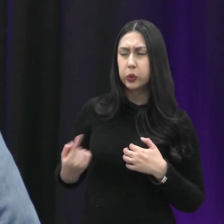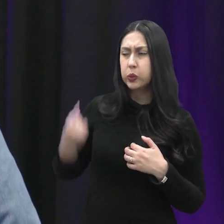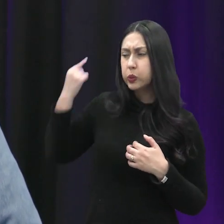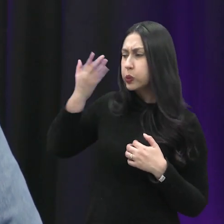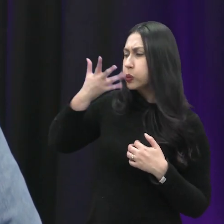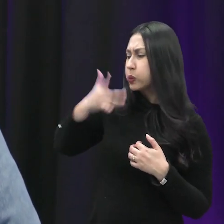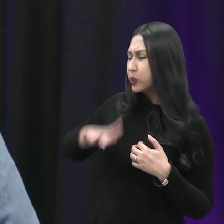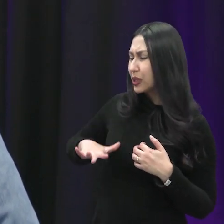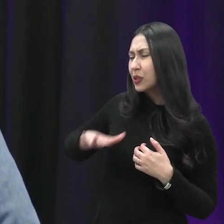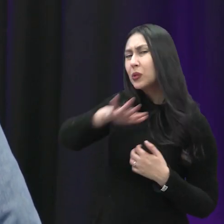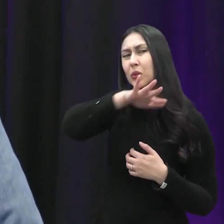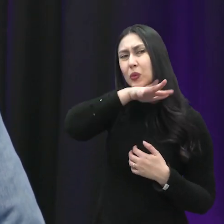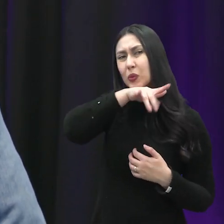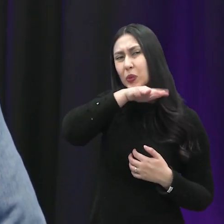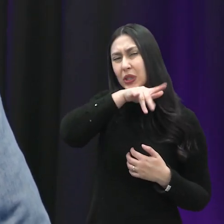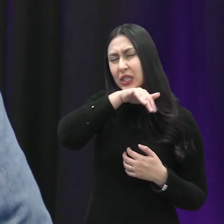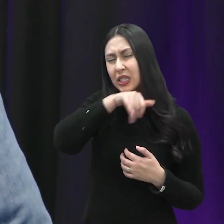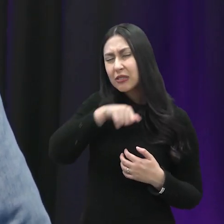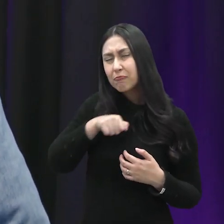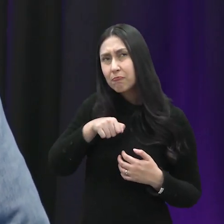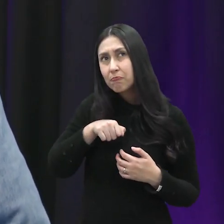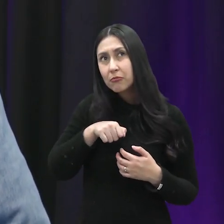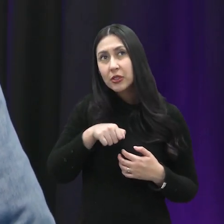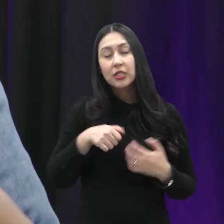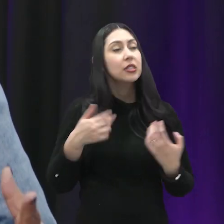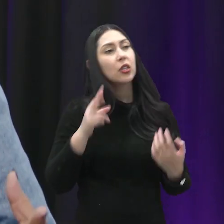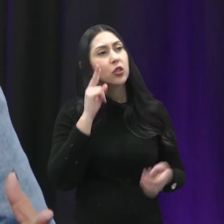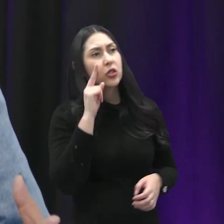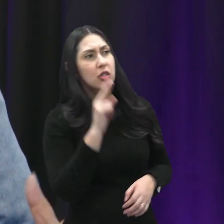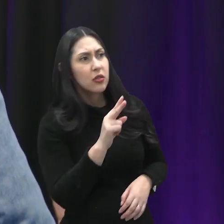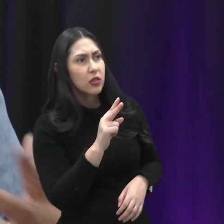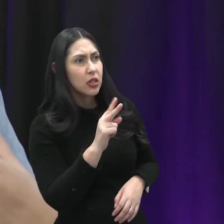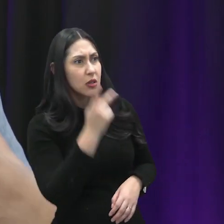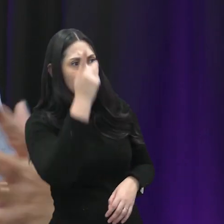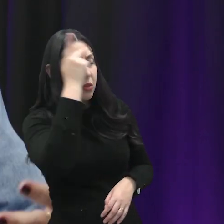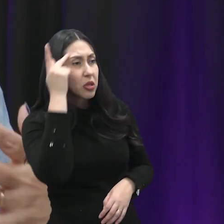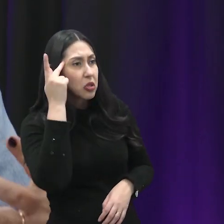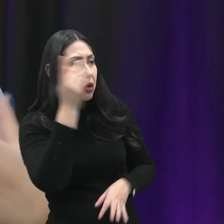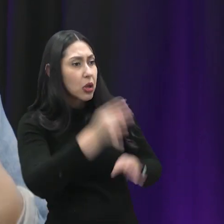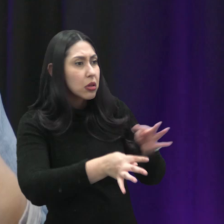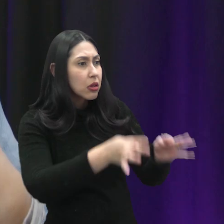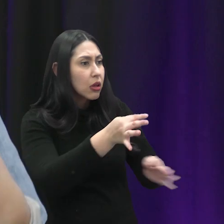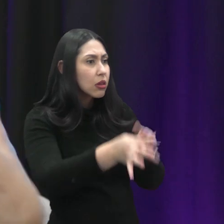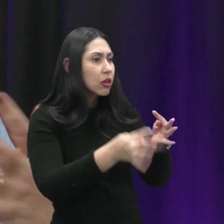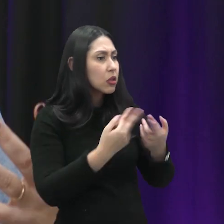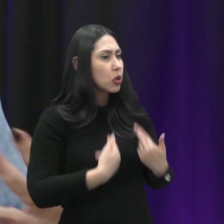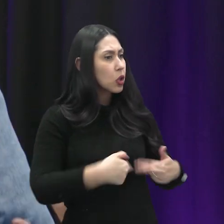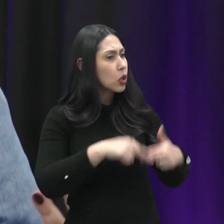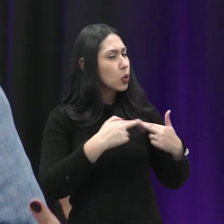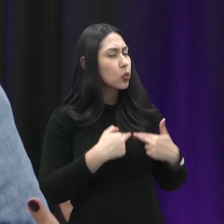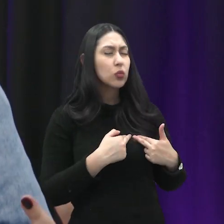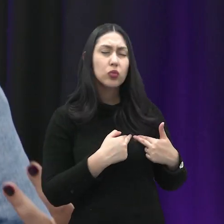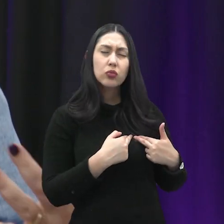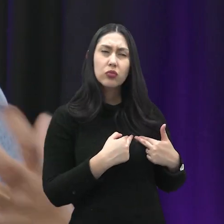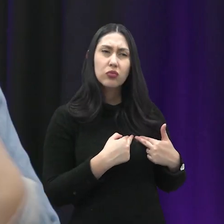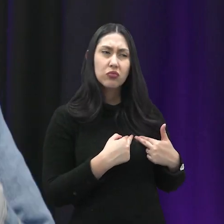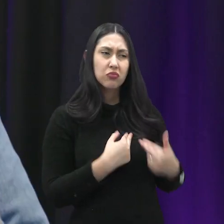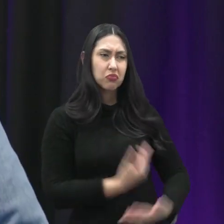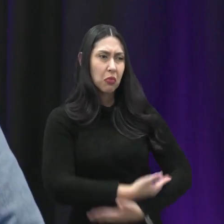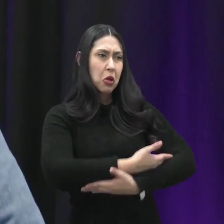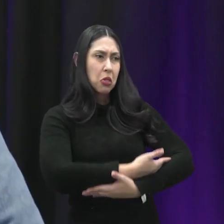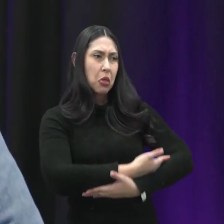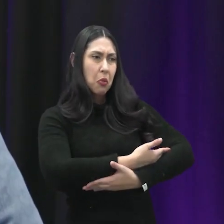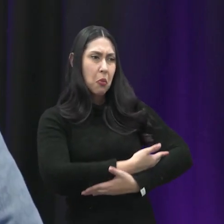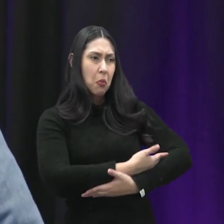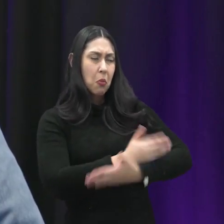bem conduzida? Quando você vê uma pessoa elaborando o luto dela com um ser inanimado, o que é que